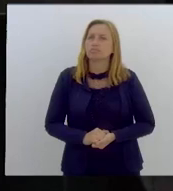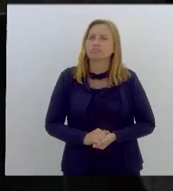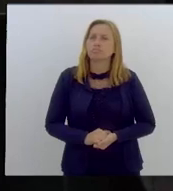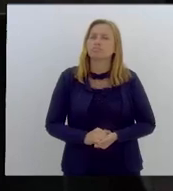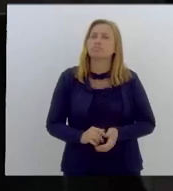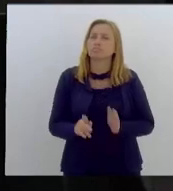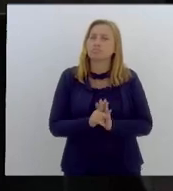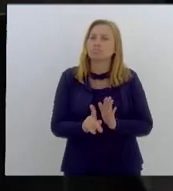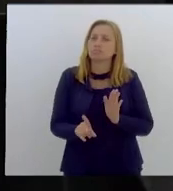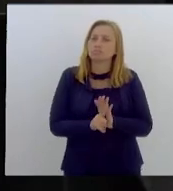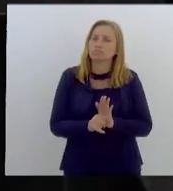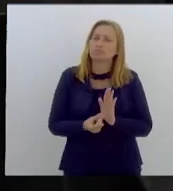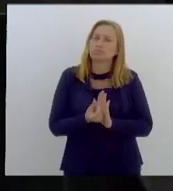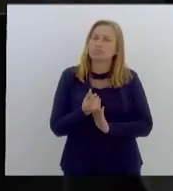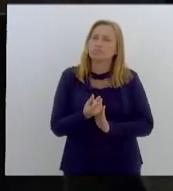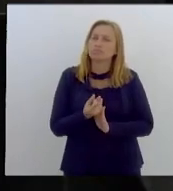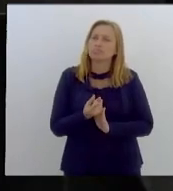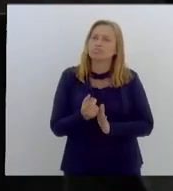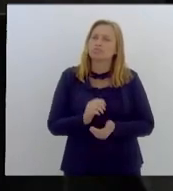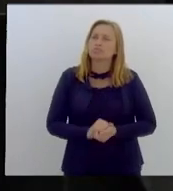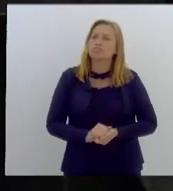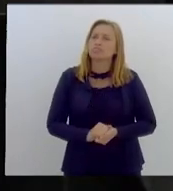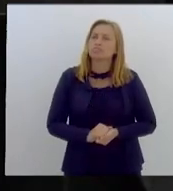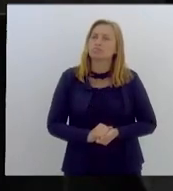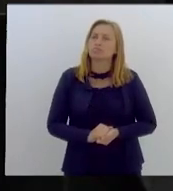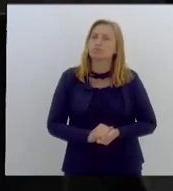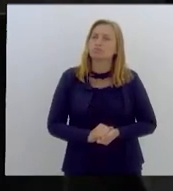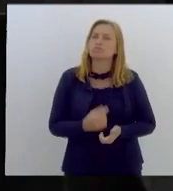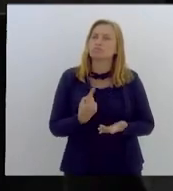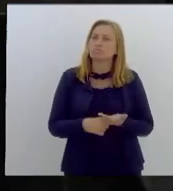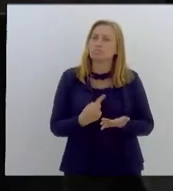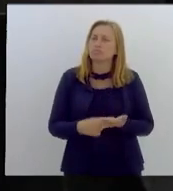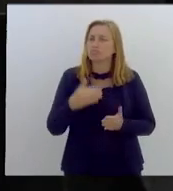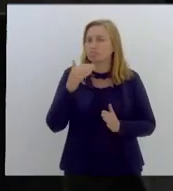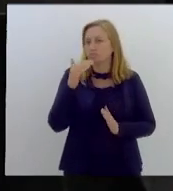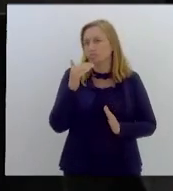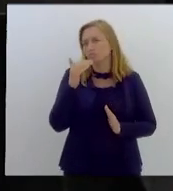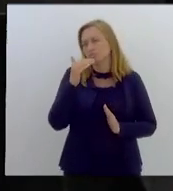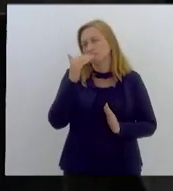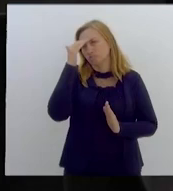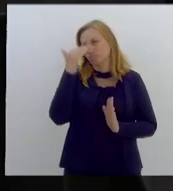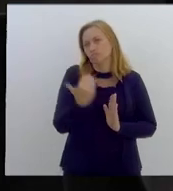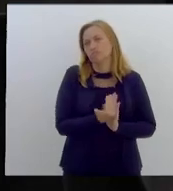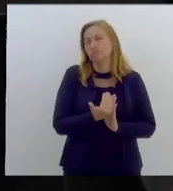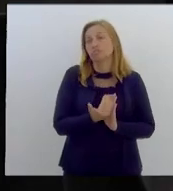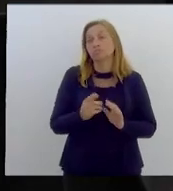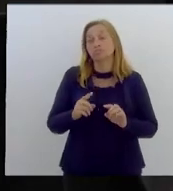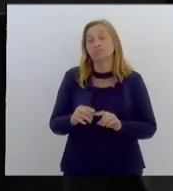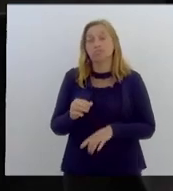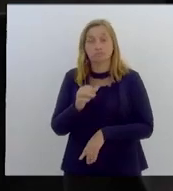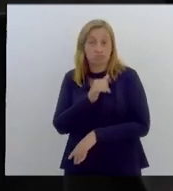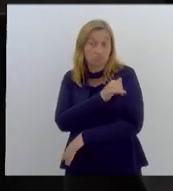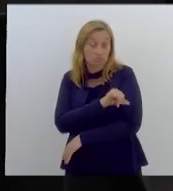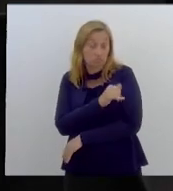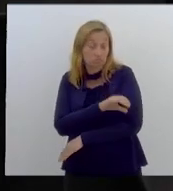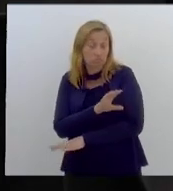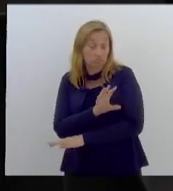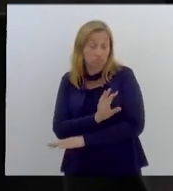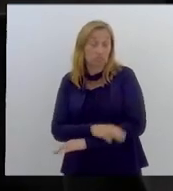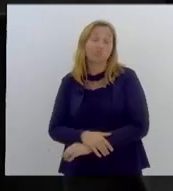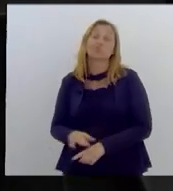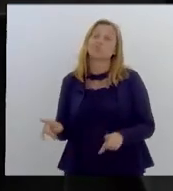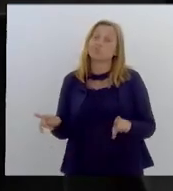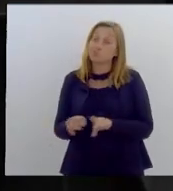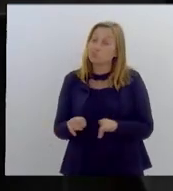esse projeto de lei orçamentária anual, que é para que o acordo seja cumprido. Só que o Rio de Janeiro, ele